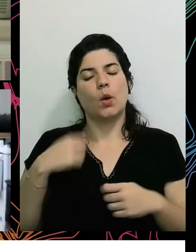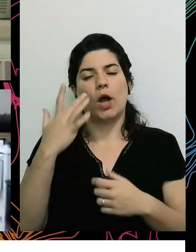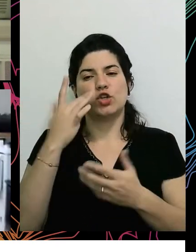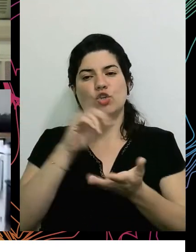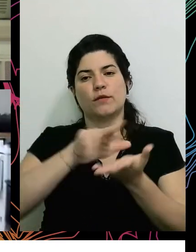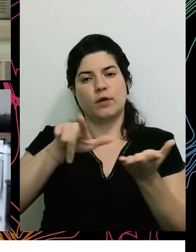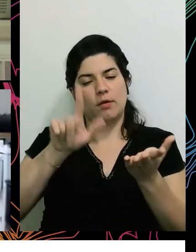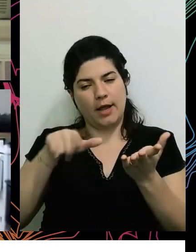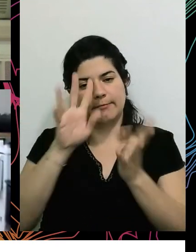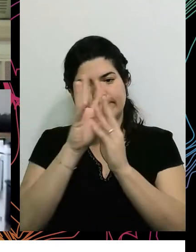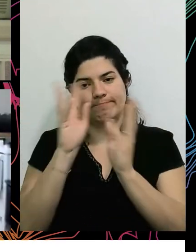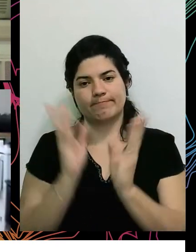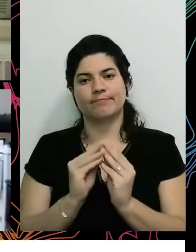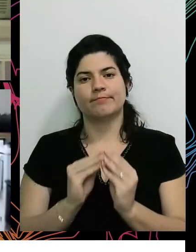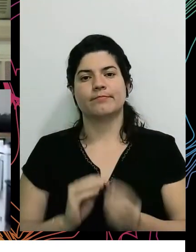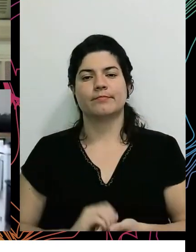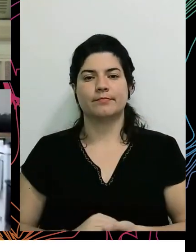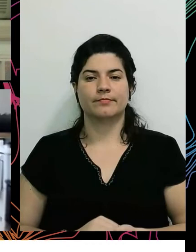nisso.